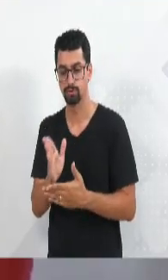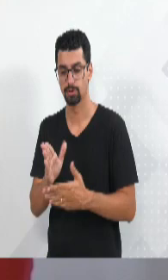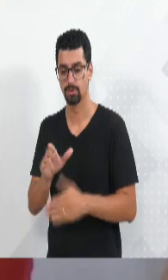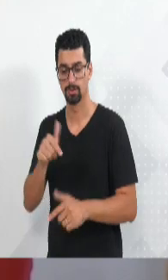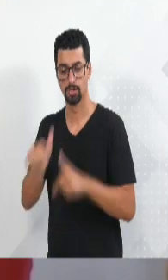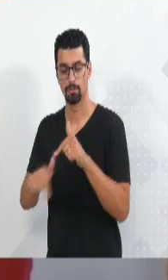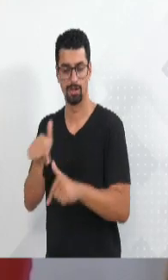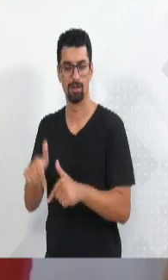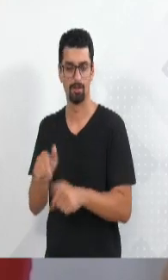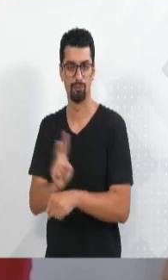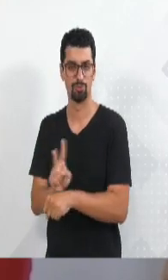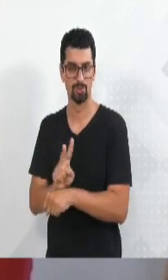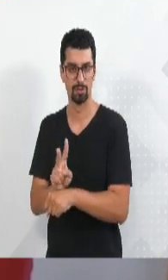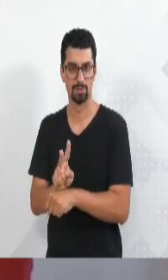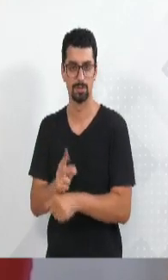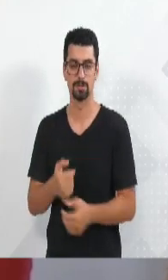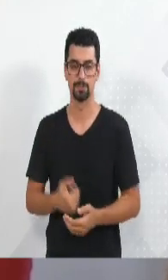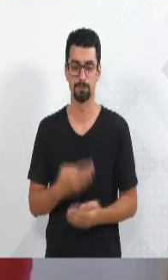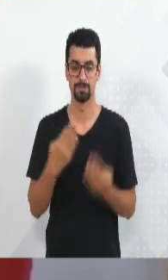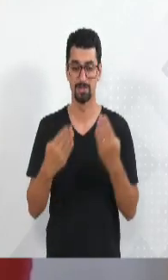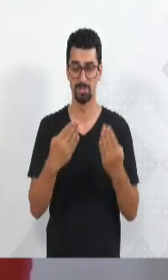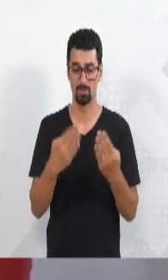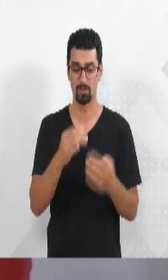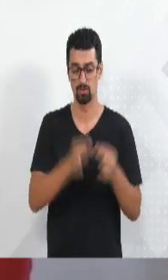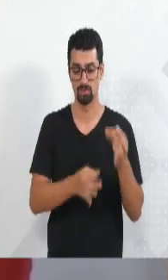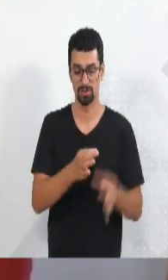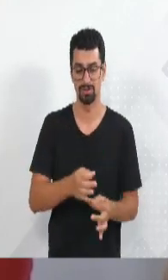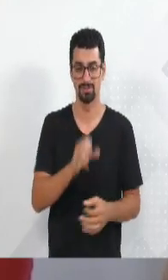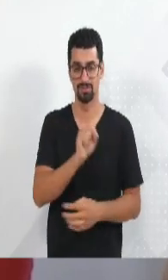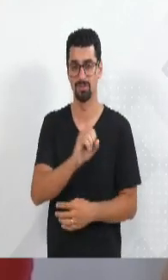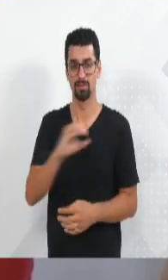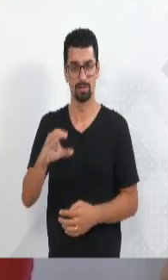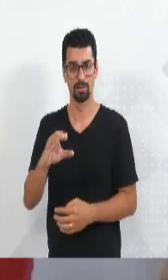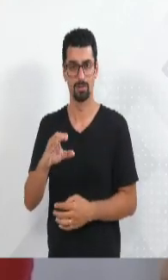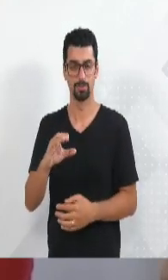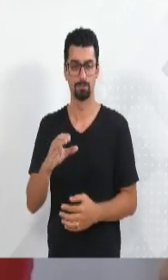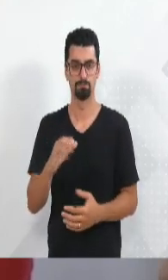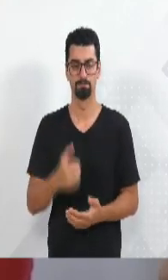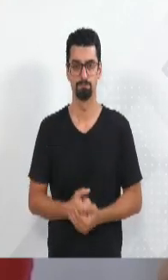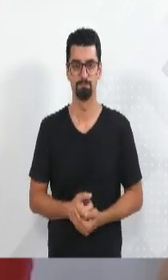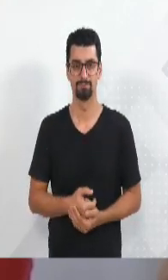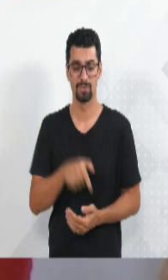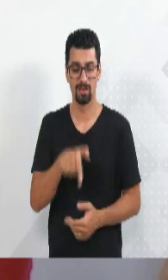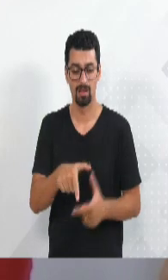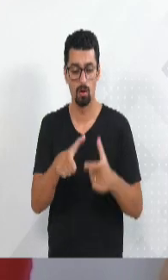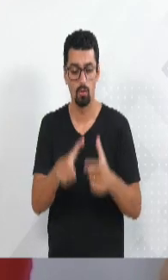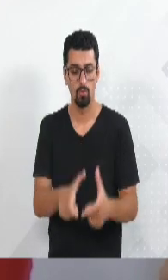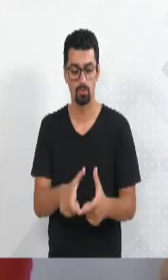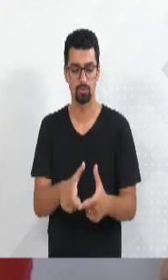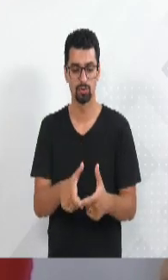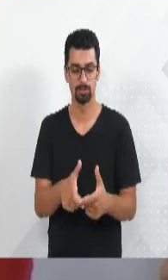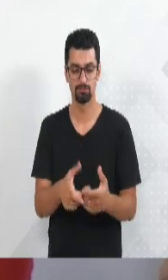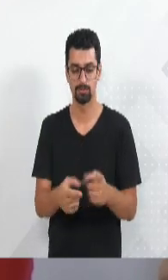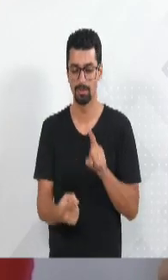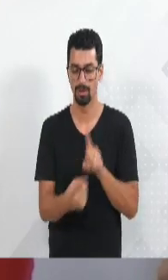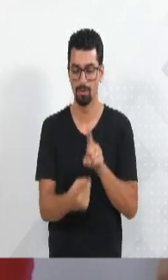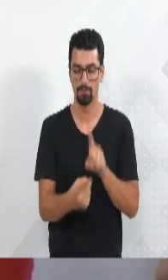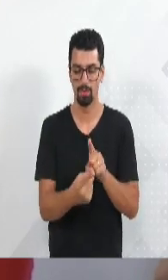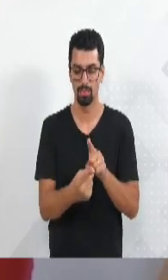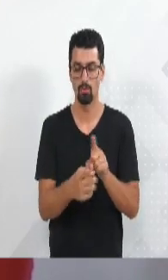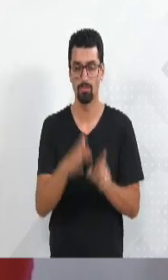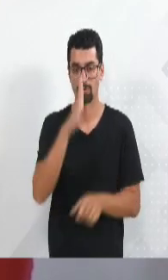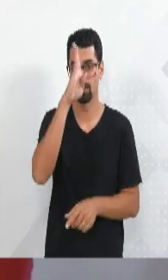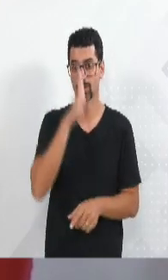perito judicial do Tribunal de Justiça de Santa Catarina tribunal onde presta atendimento psicológico gratuito